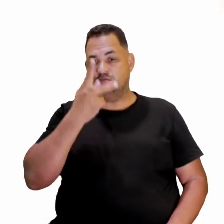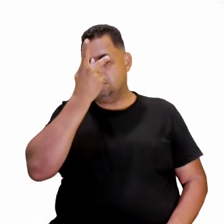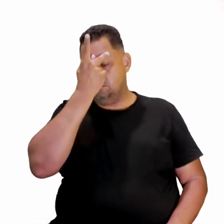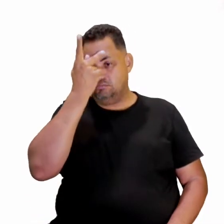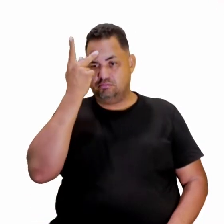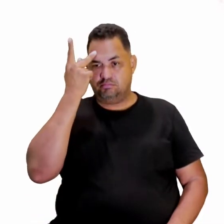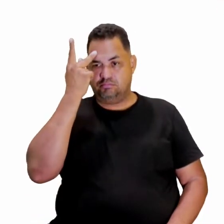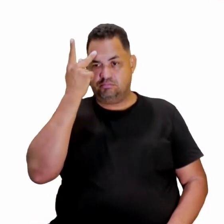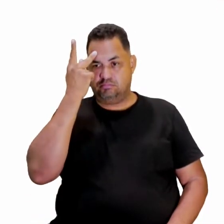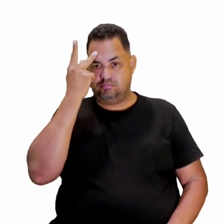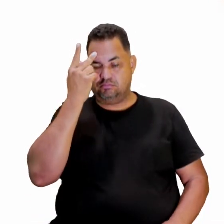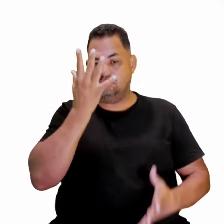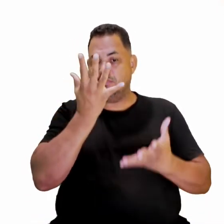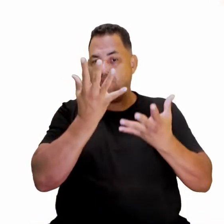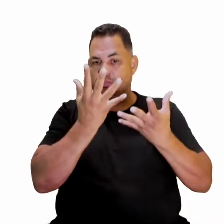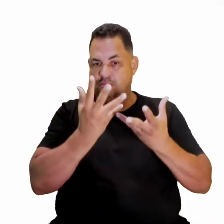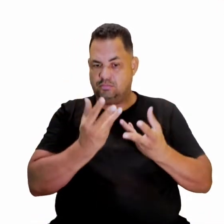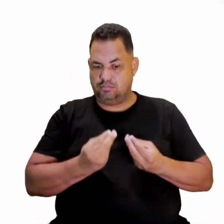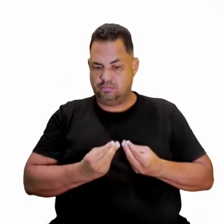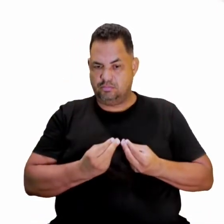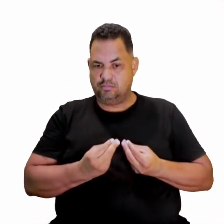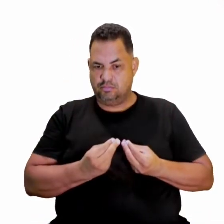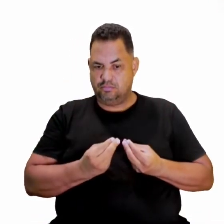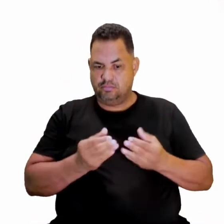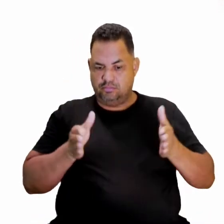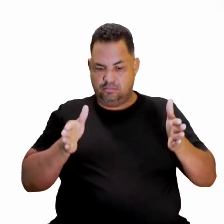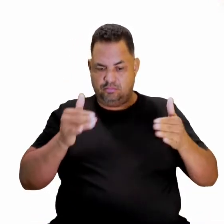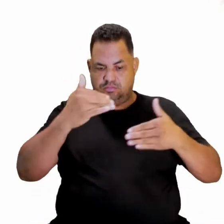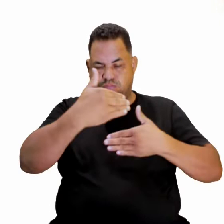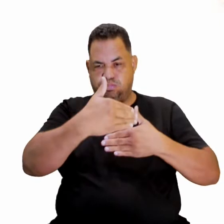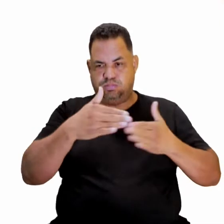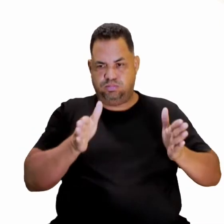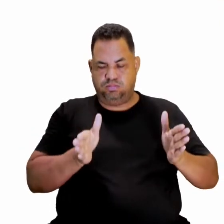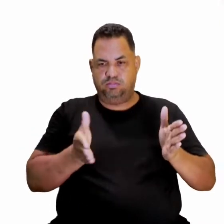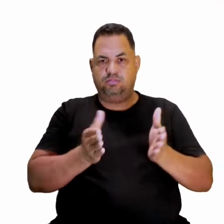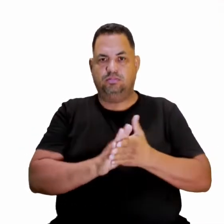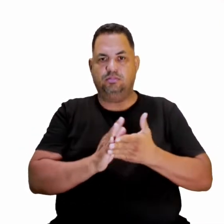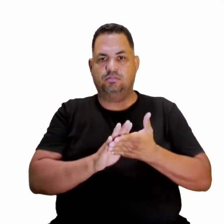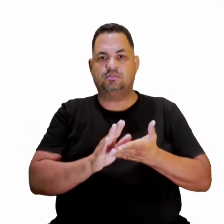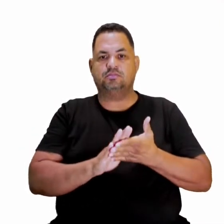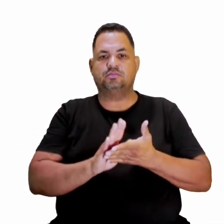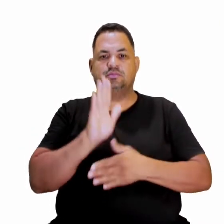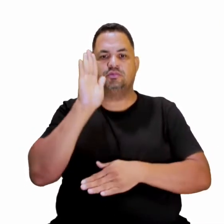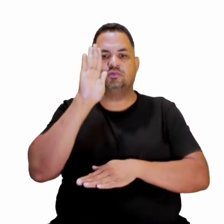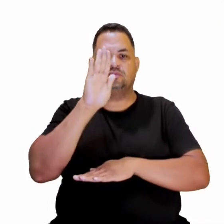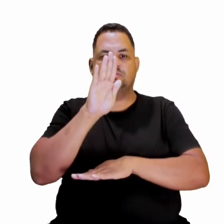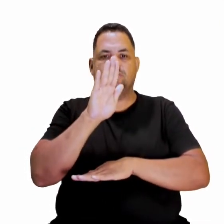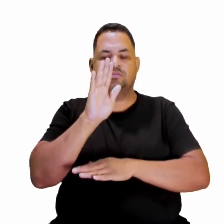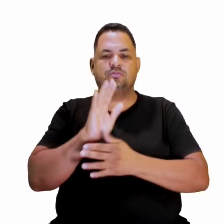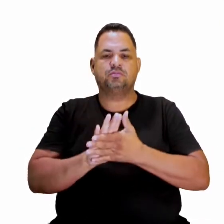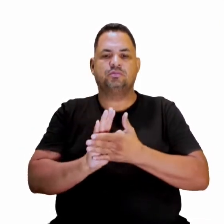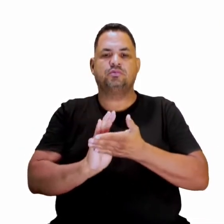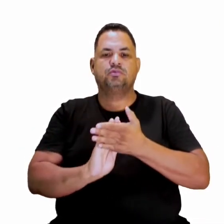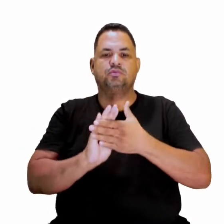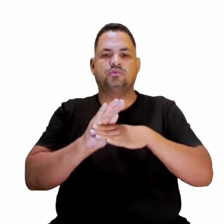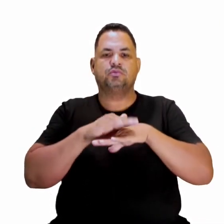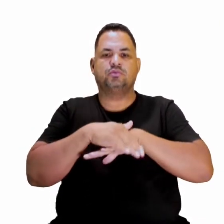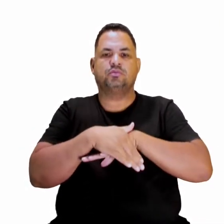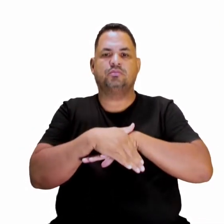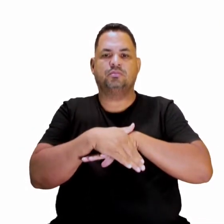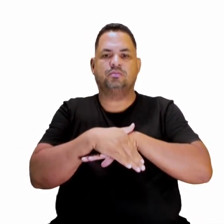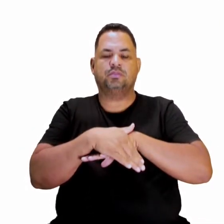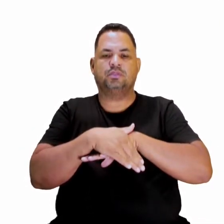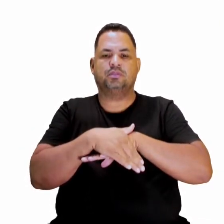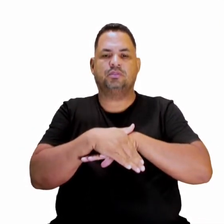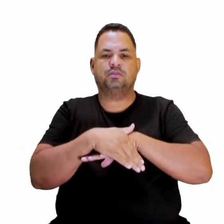pessoa aceitou o pacote naquela manhã. A manhã já